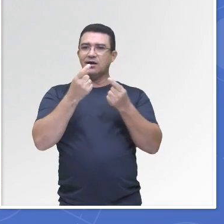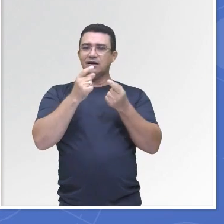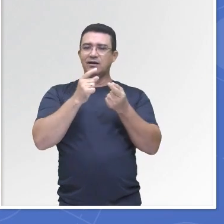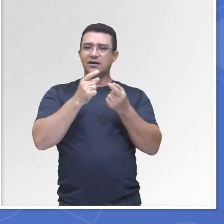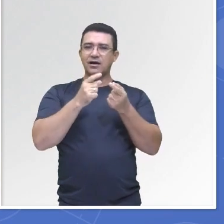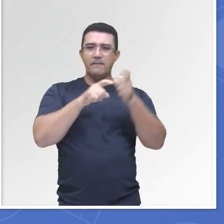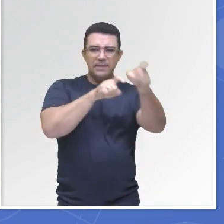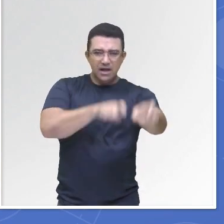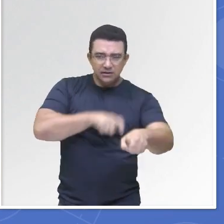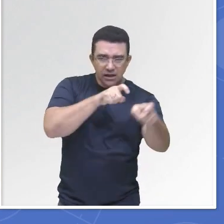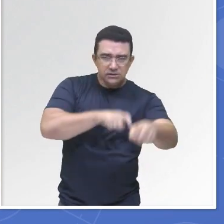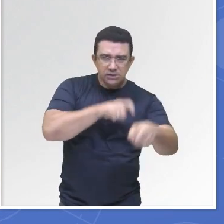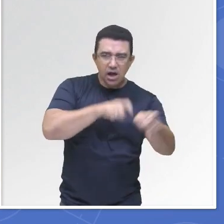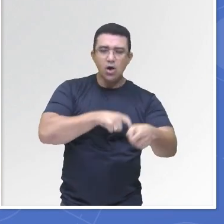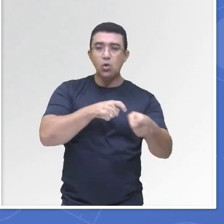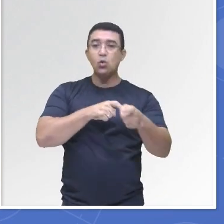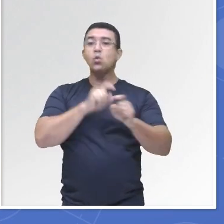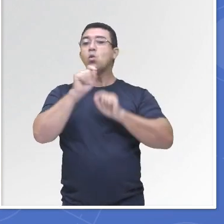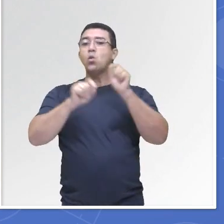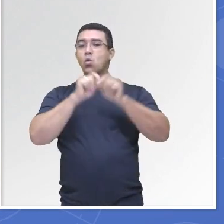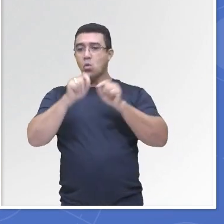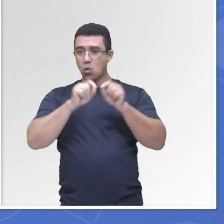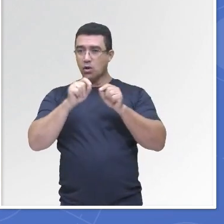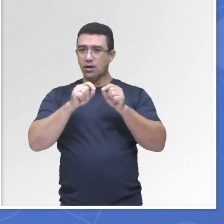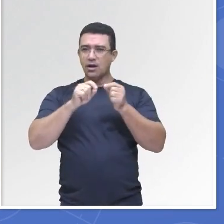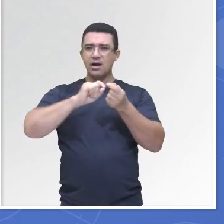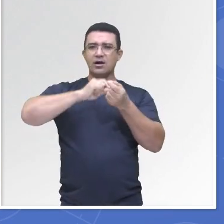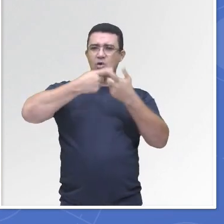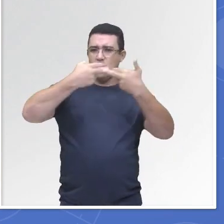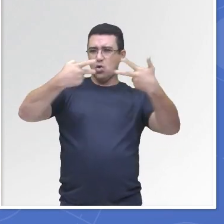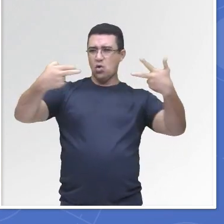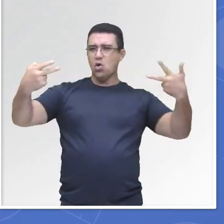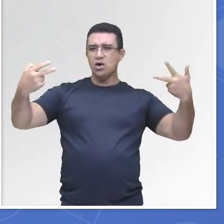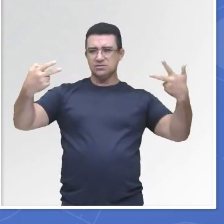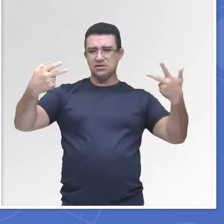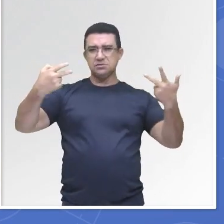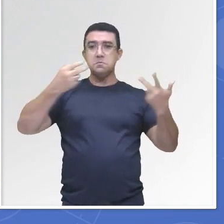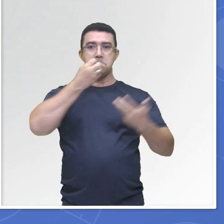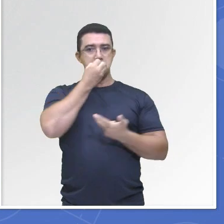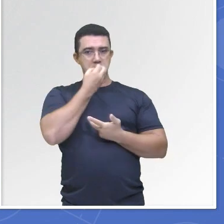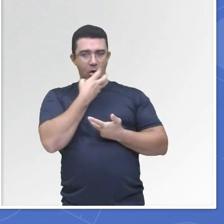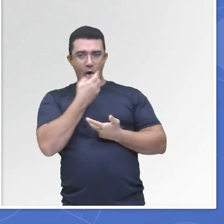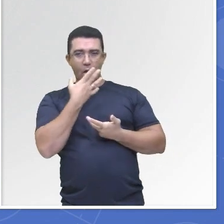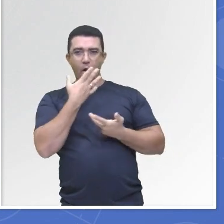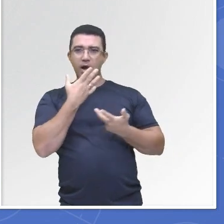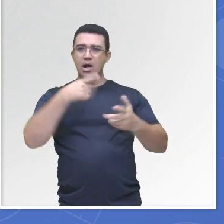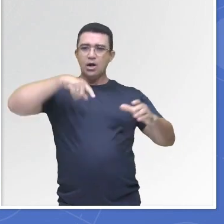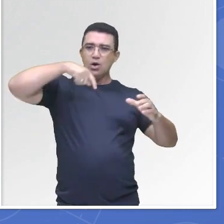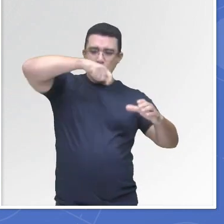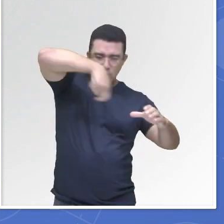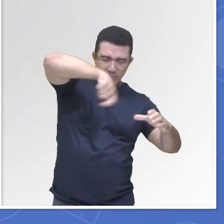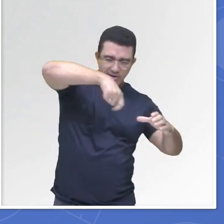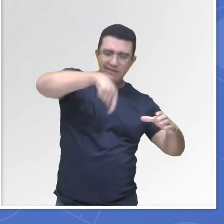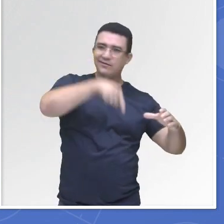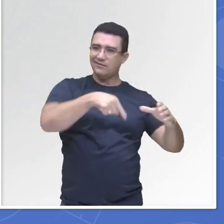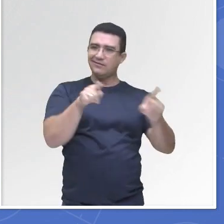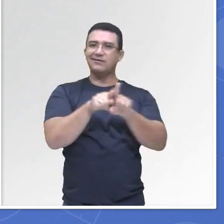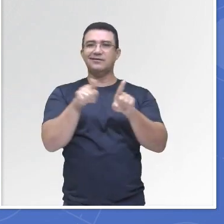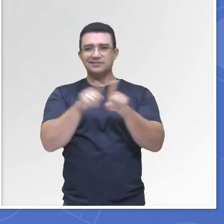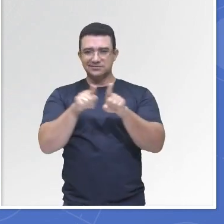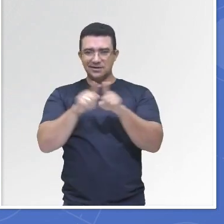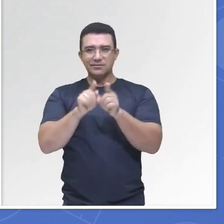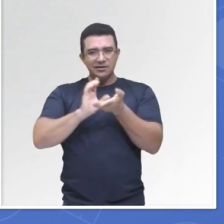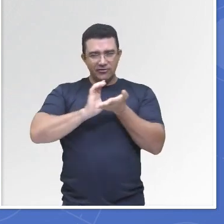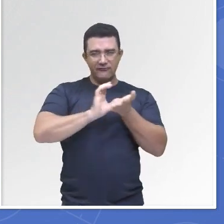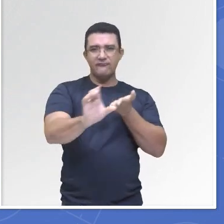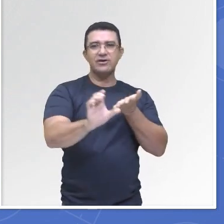chamadas drogas do sertão. Porque como eles não descobriram ouro, nem prata, nem pedras preciosas, eles vão